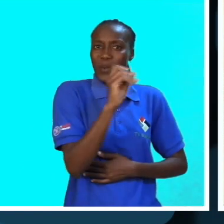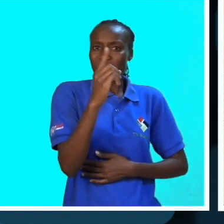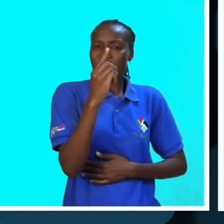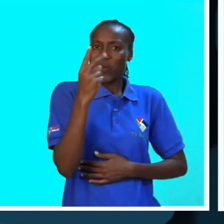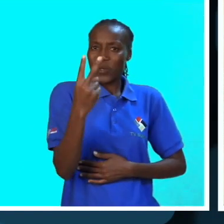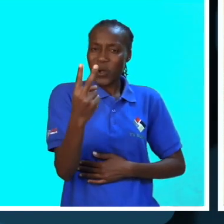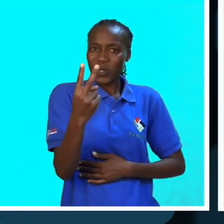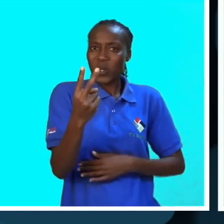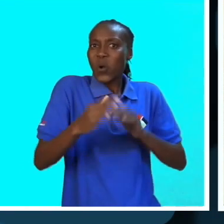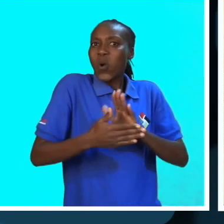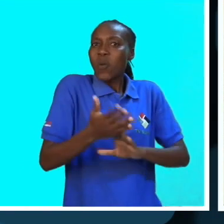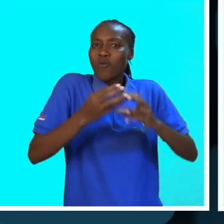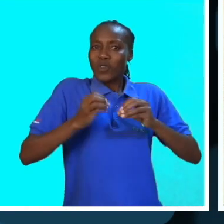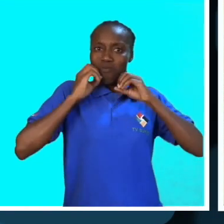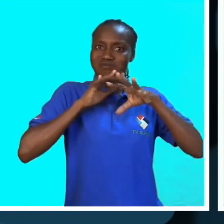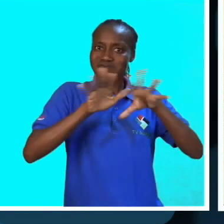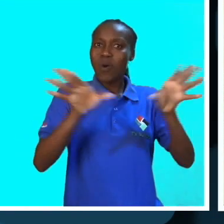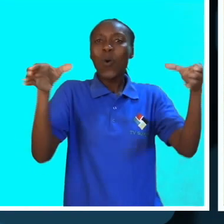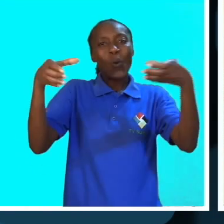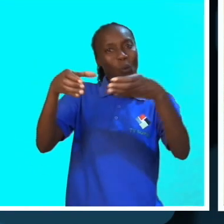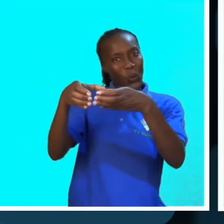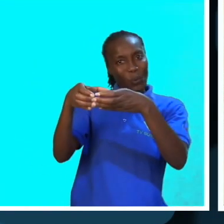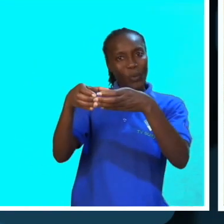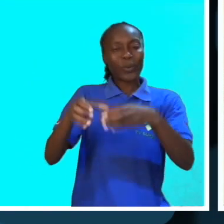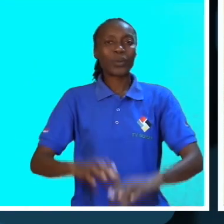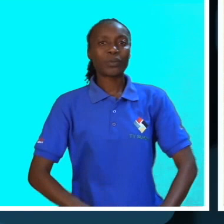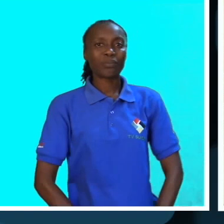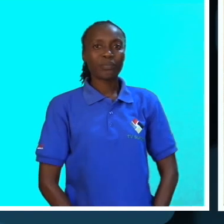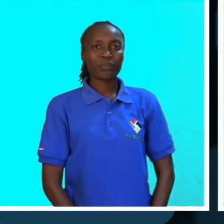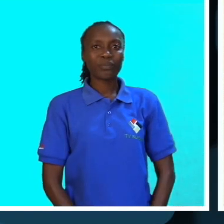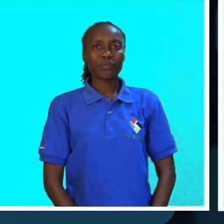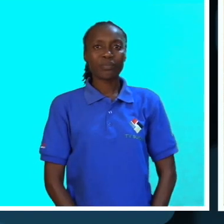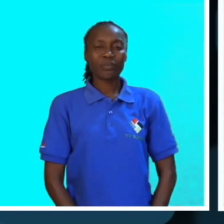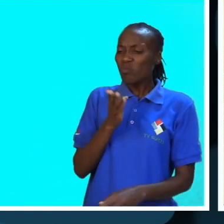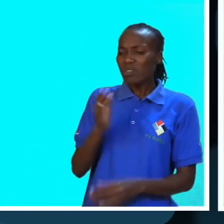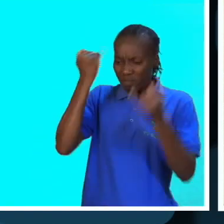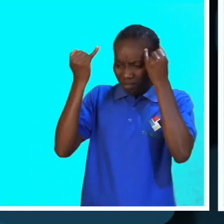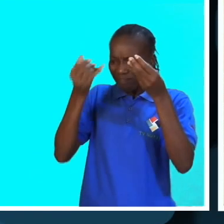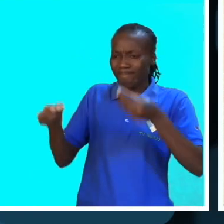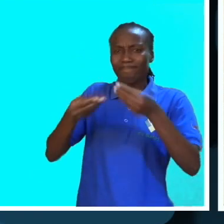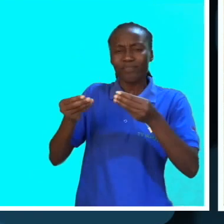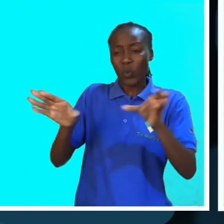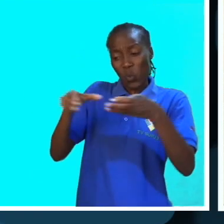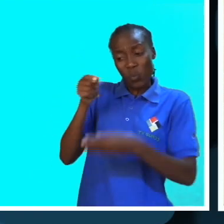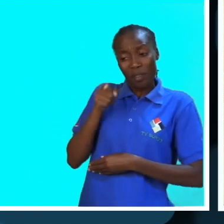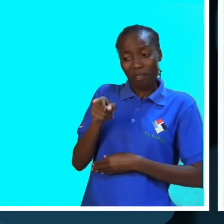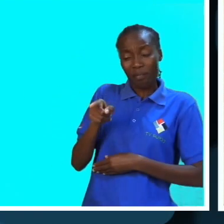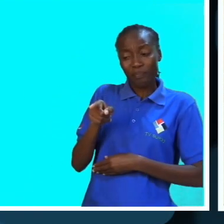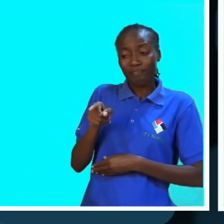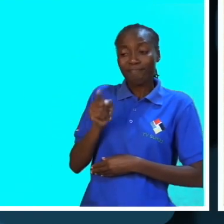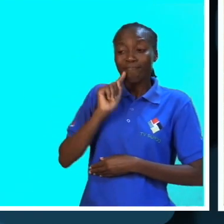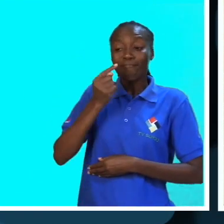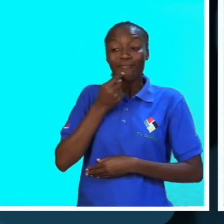ouvir. Então, no dia 3 de dezembro de 2012, inauguramos a banda. E qual é o contributo a